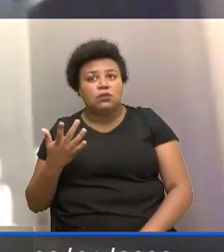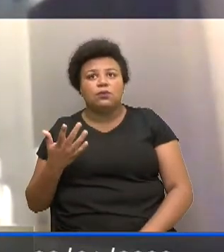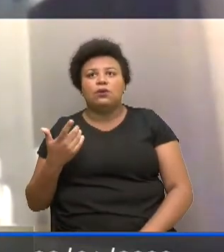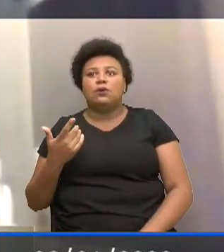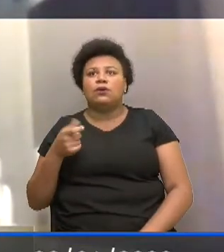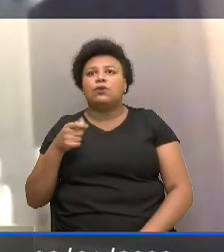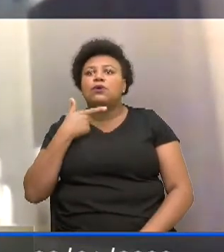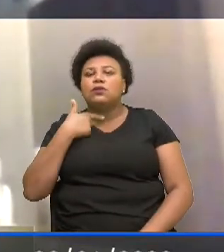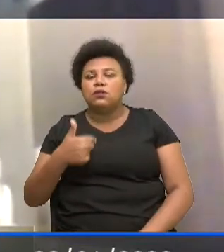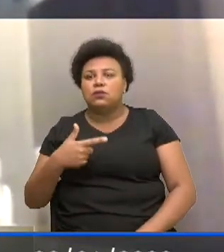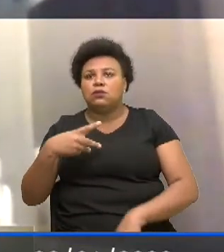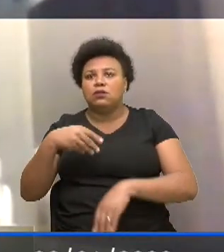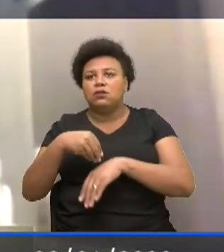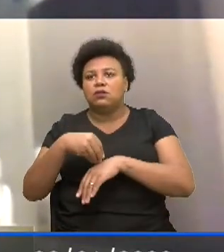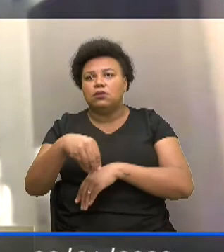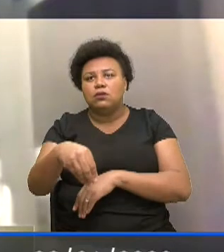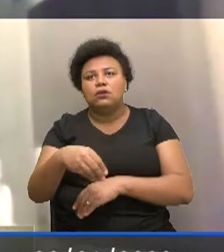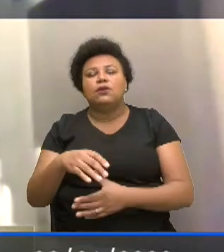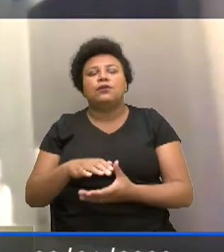de sugerir